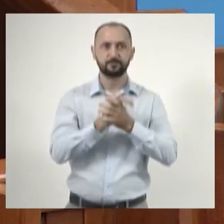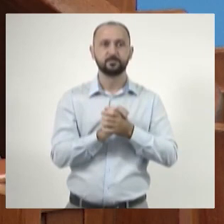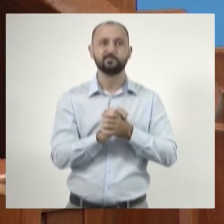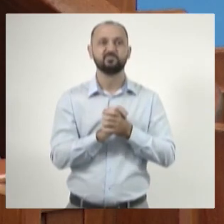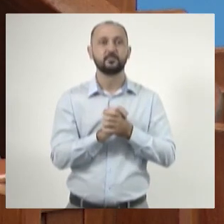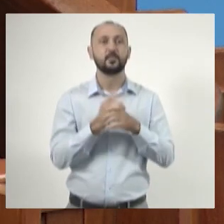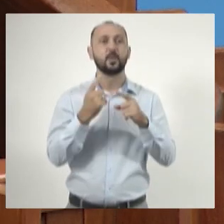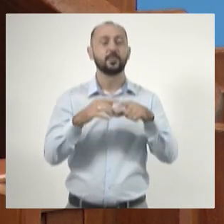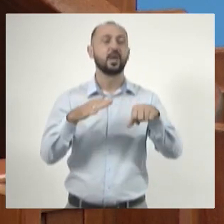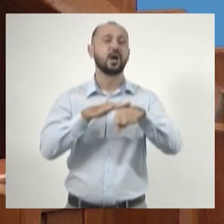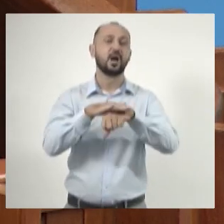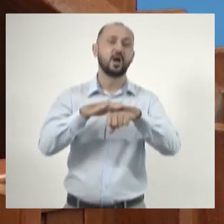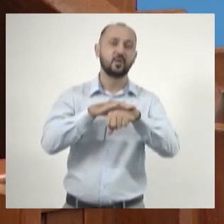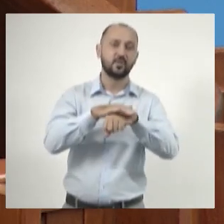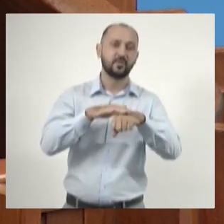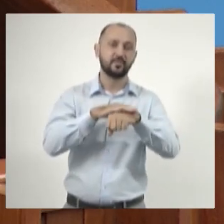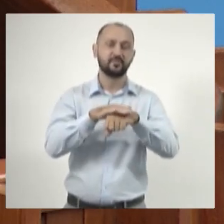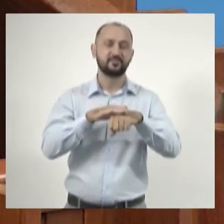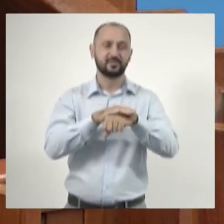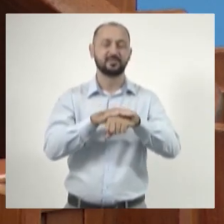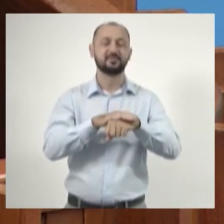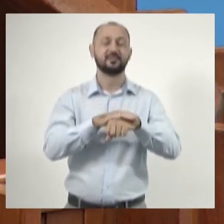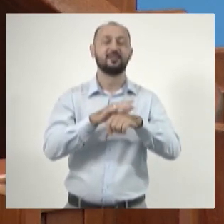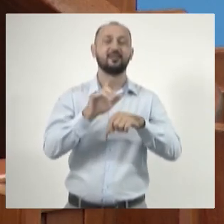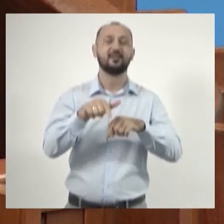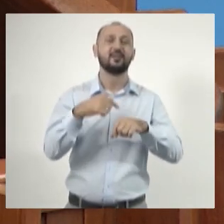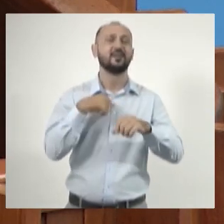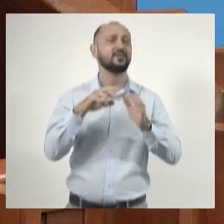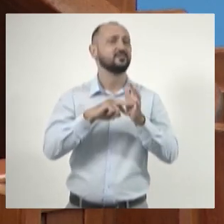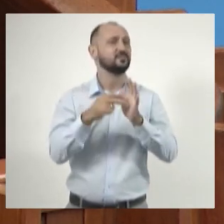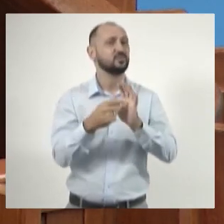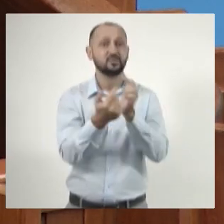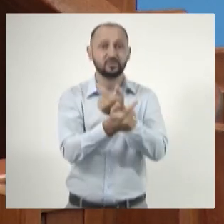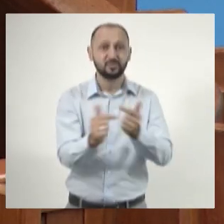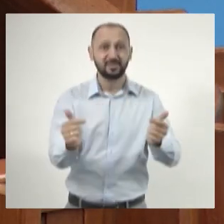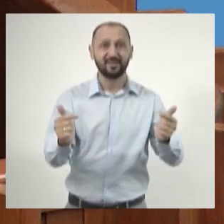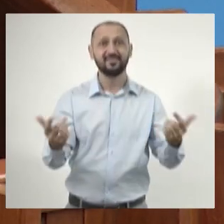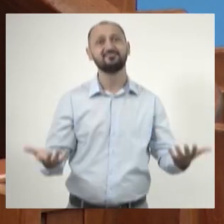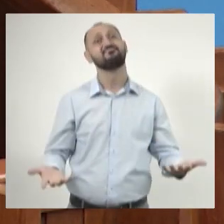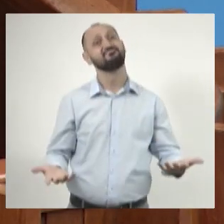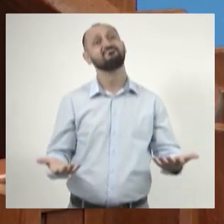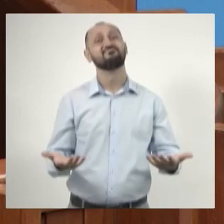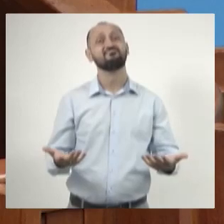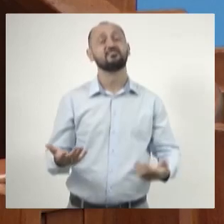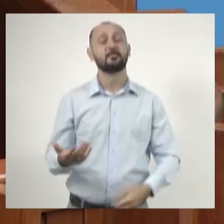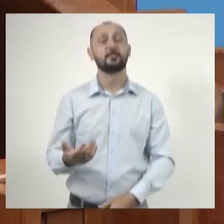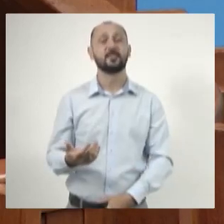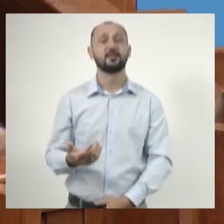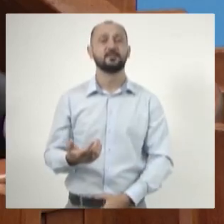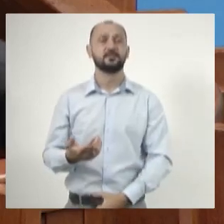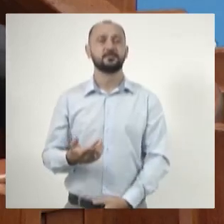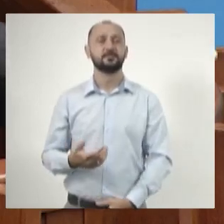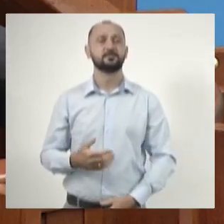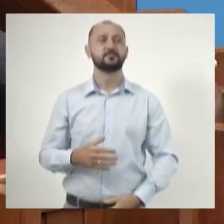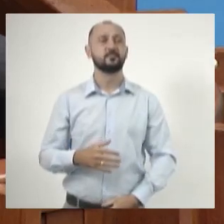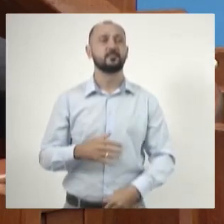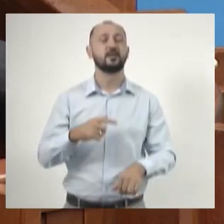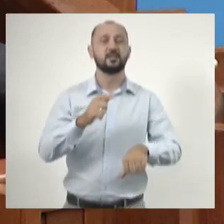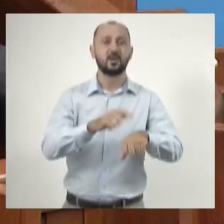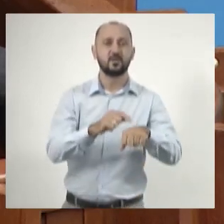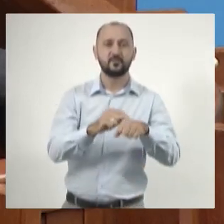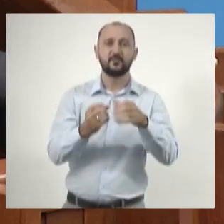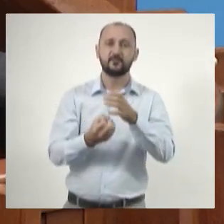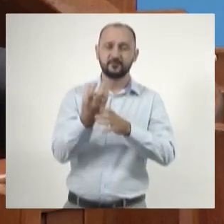a conversa é uma conversa totalmente sem pé e sem cabeça. Quando foi